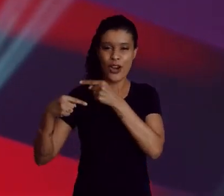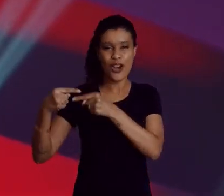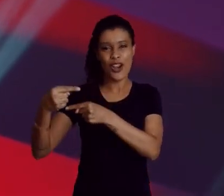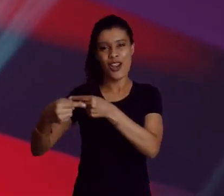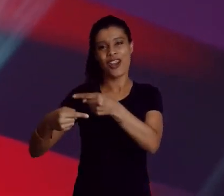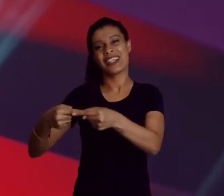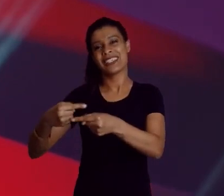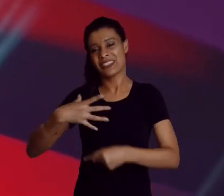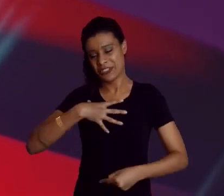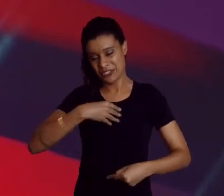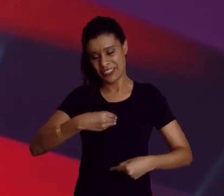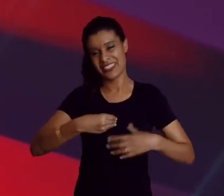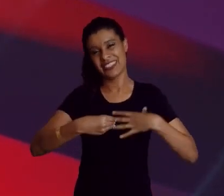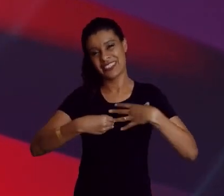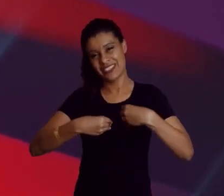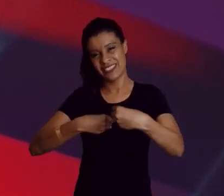lindo. Proteção.